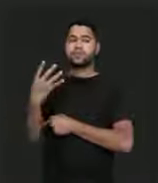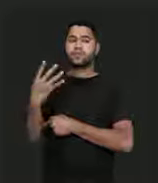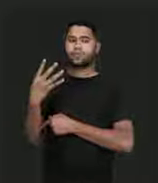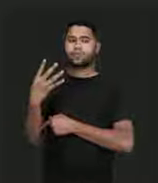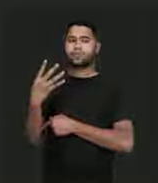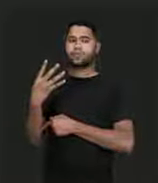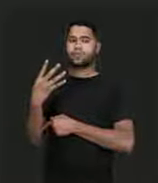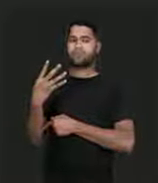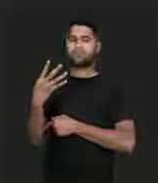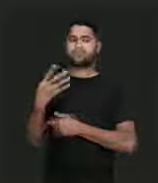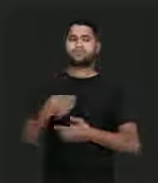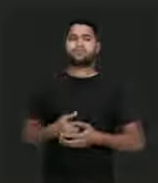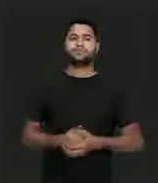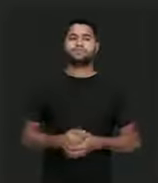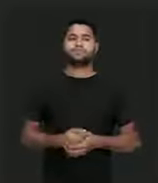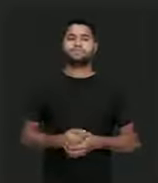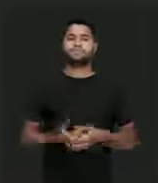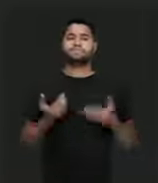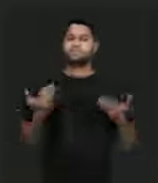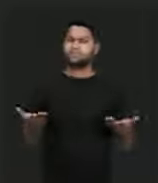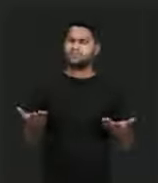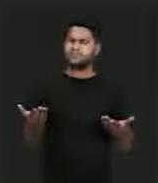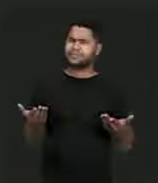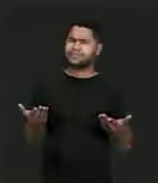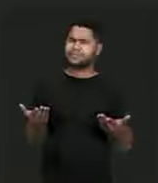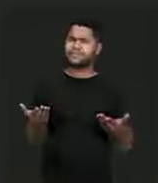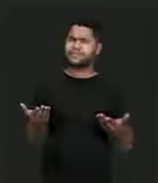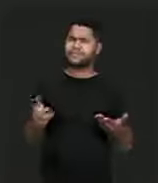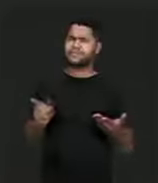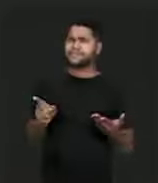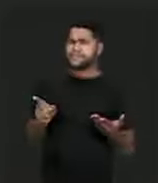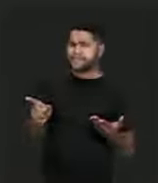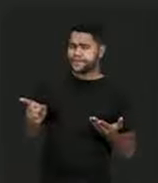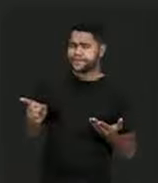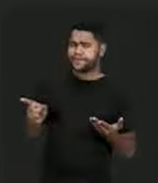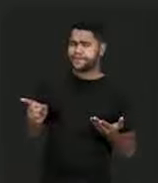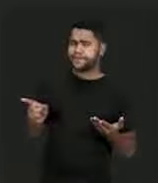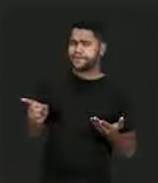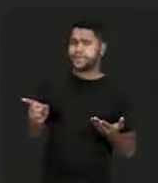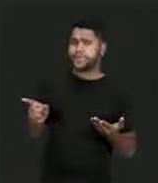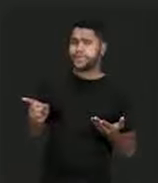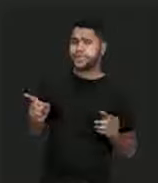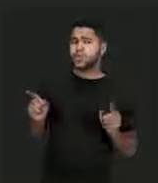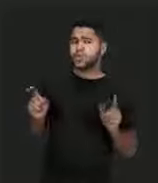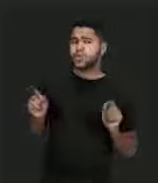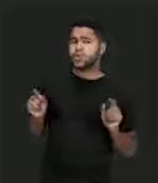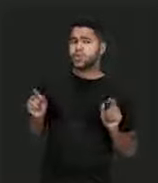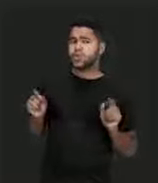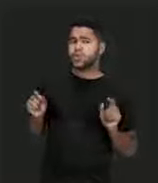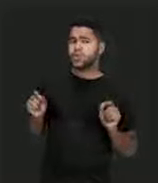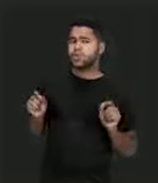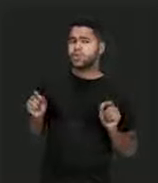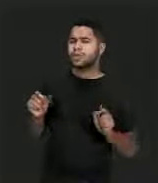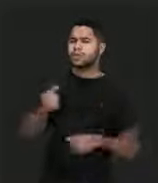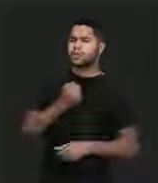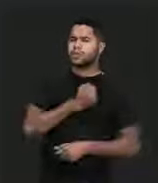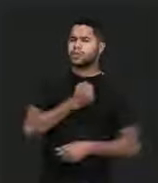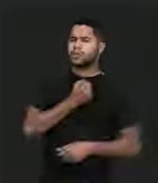0,24. Bom, mas vejamos, o rendimento é um